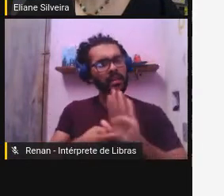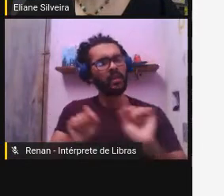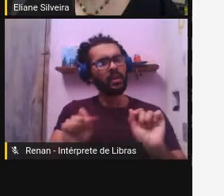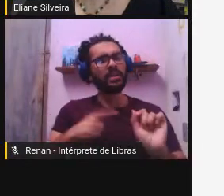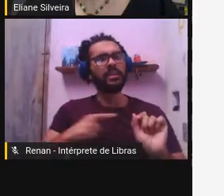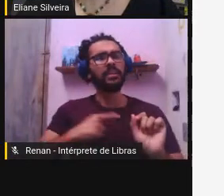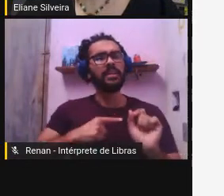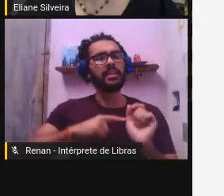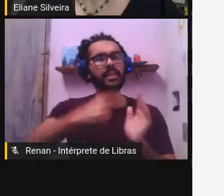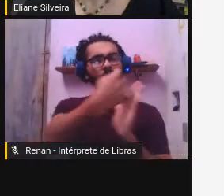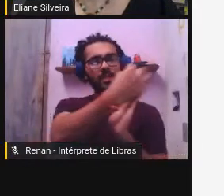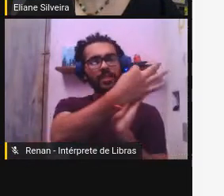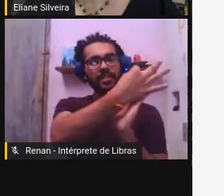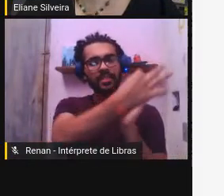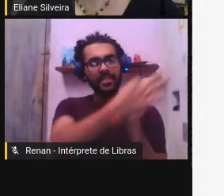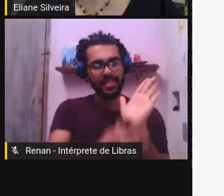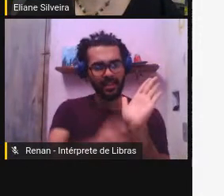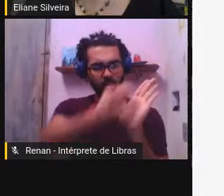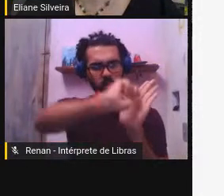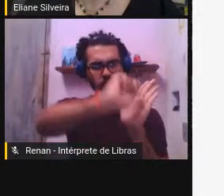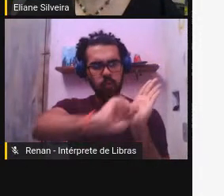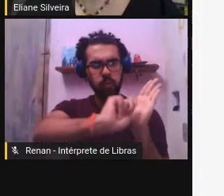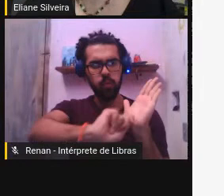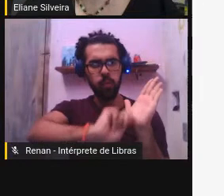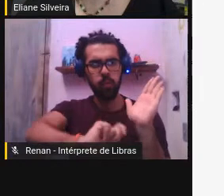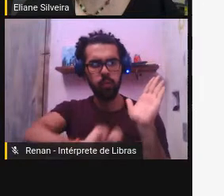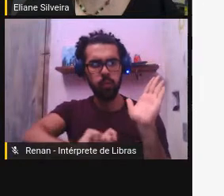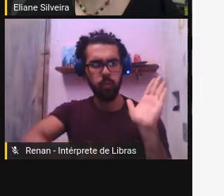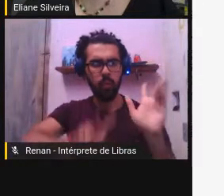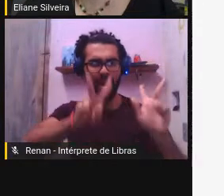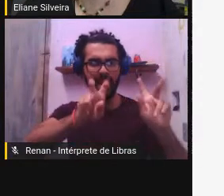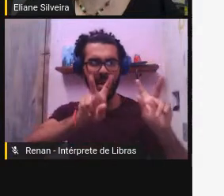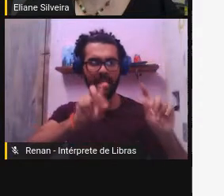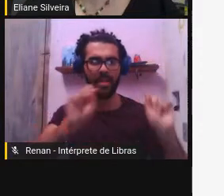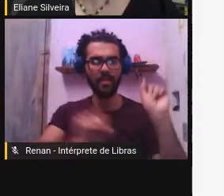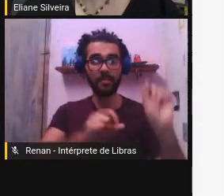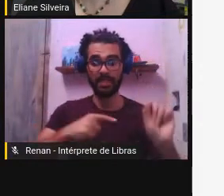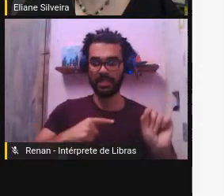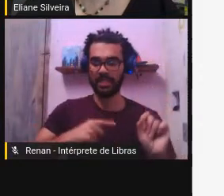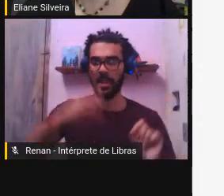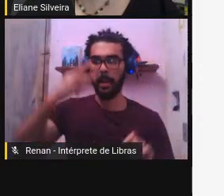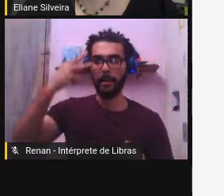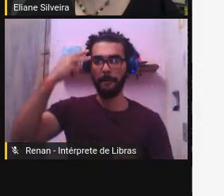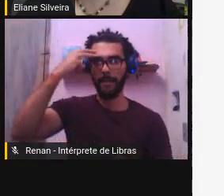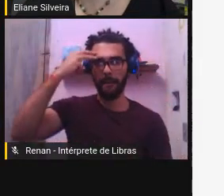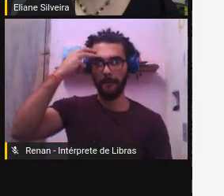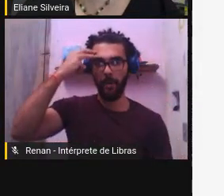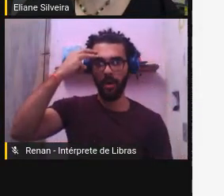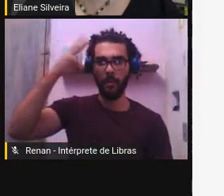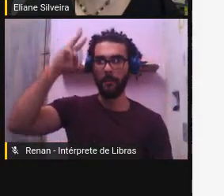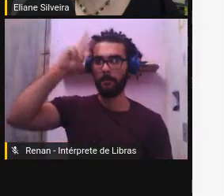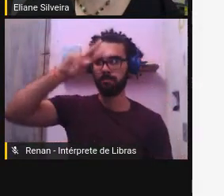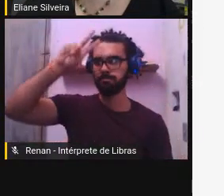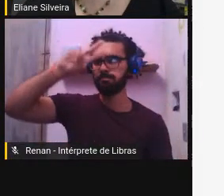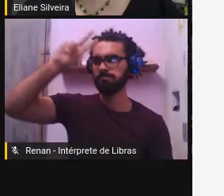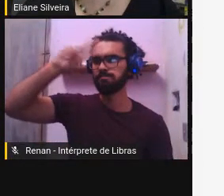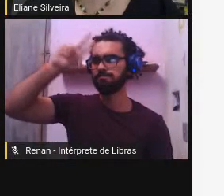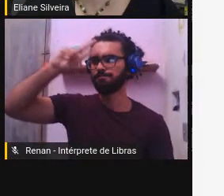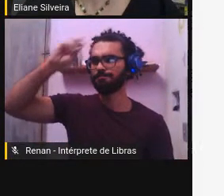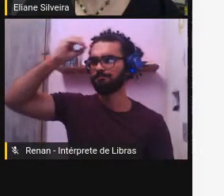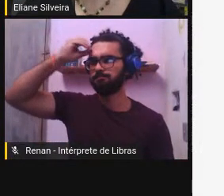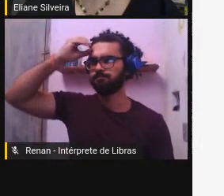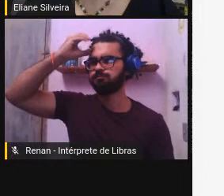com a proposta de recolocar a partir das suas lembranças os fatos que foram decisivos na sua